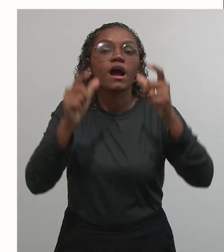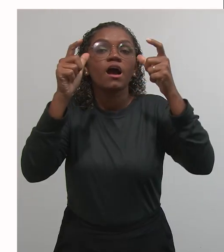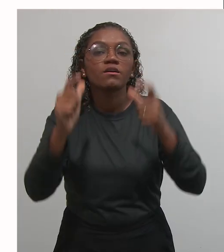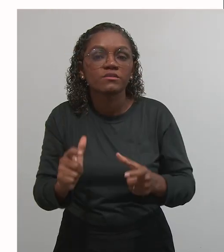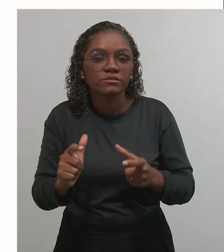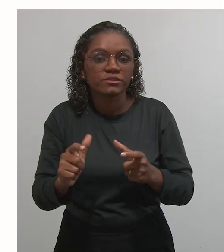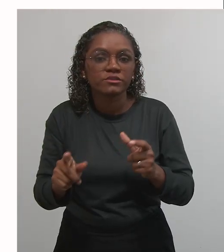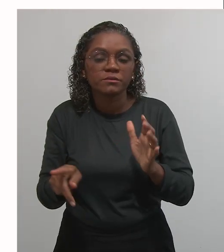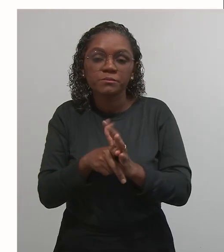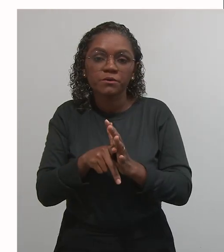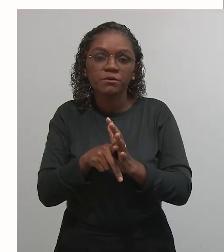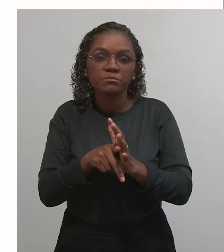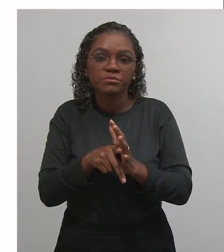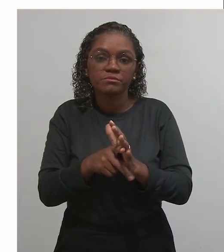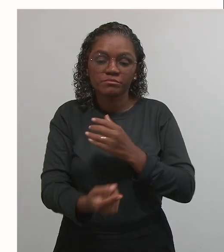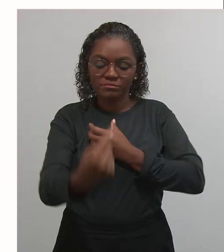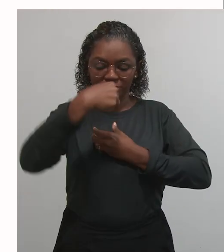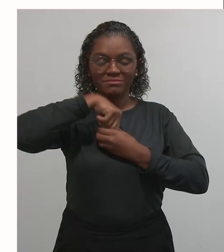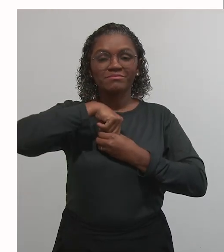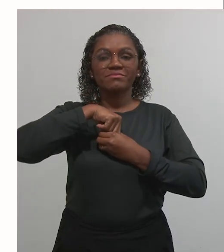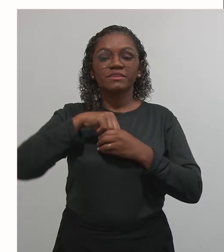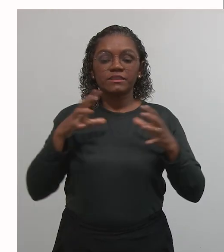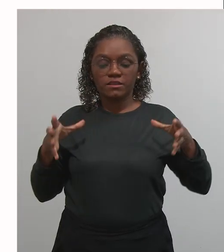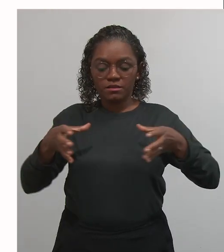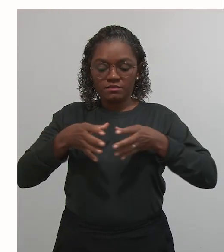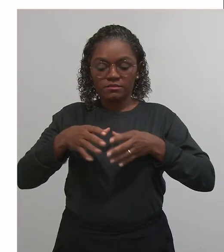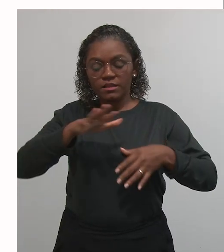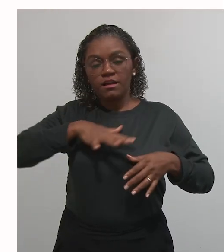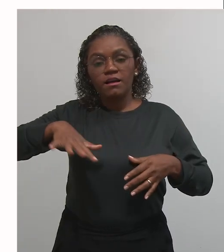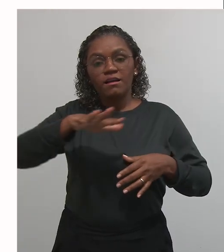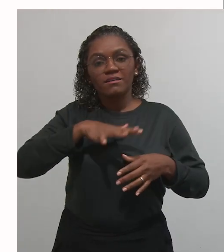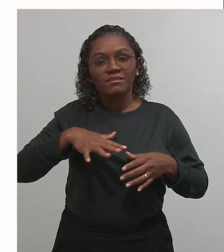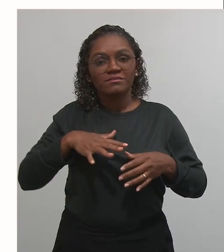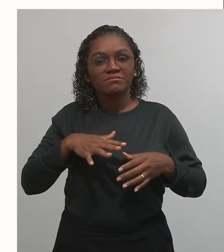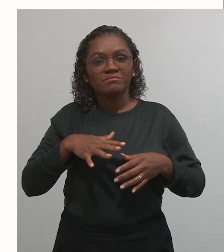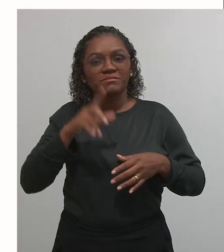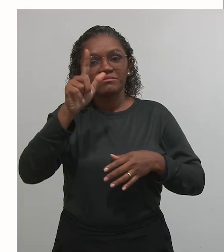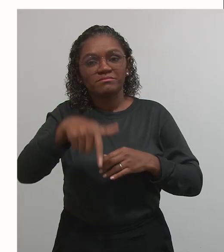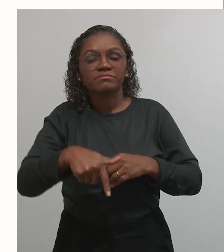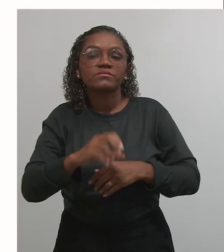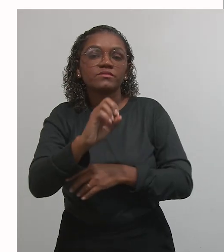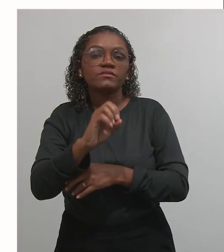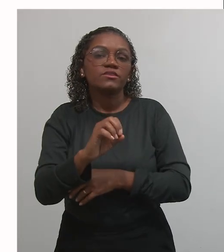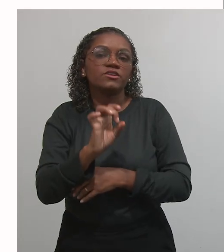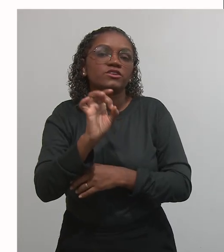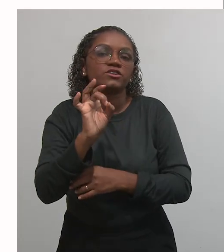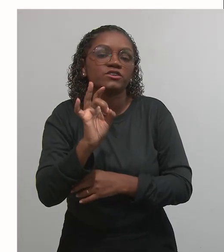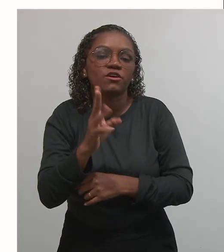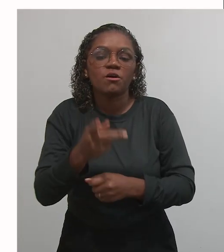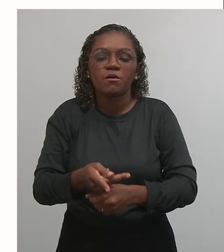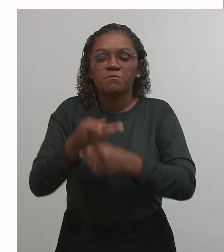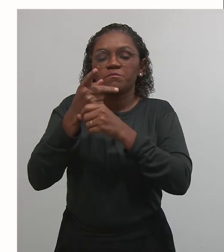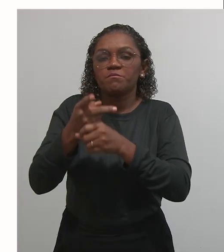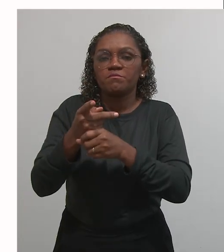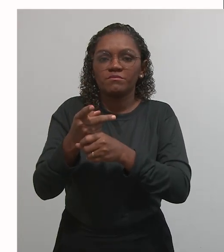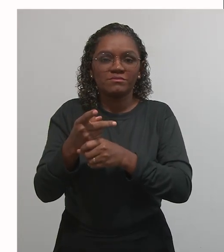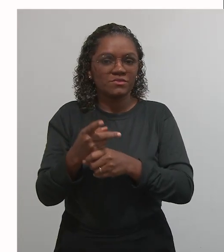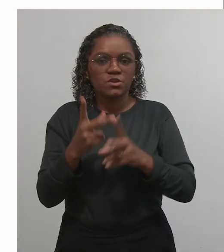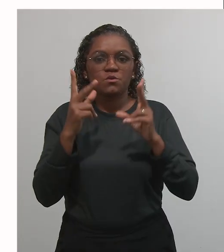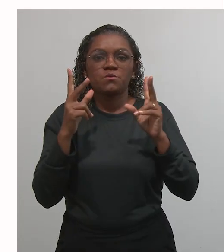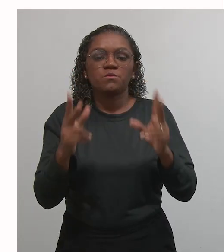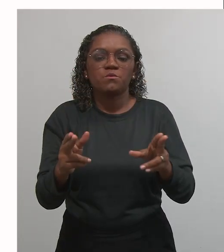buscadas em si, né, na sua realidade, na sua prática, e não por meio da contemplação, como era